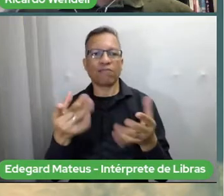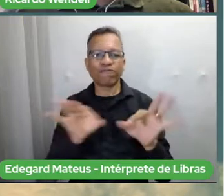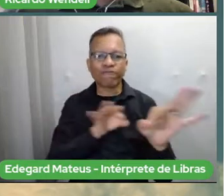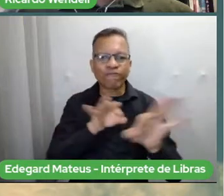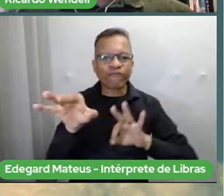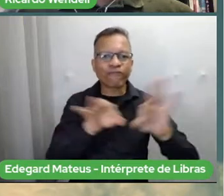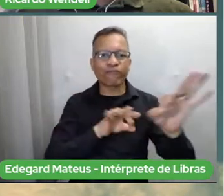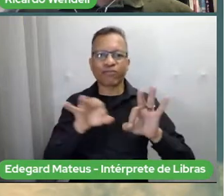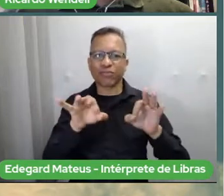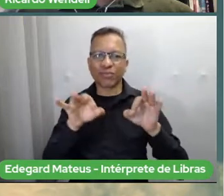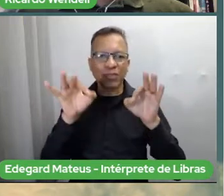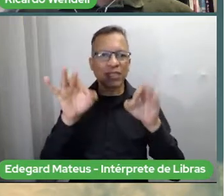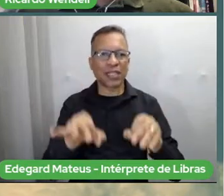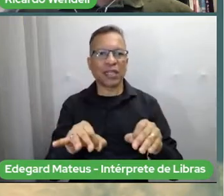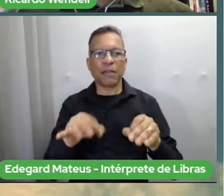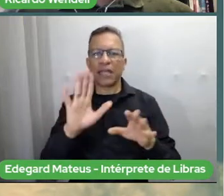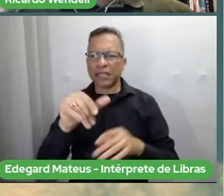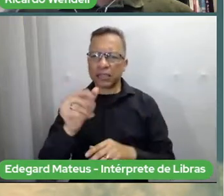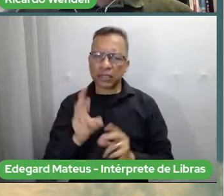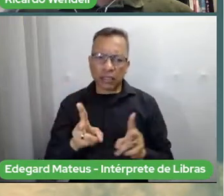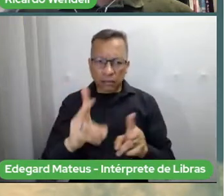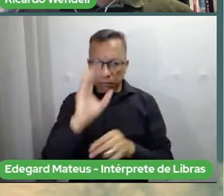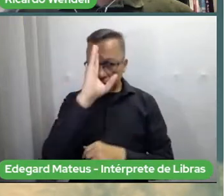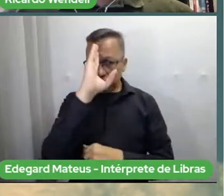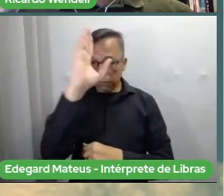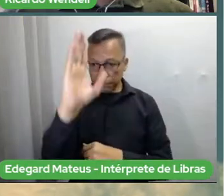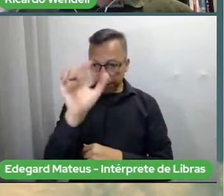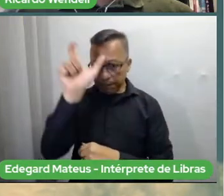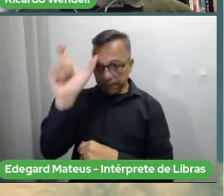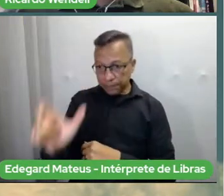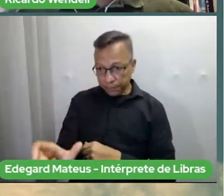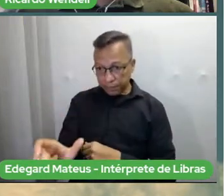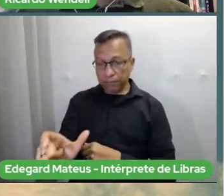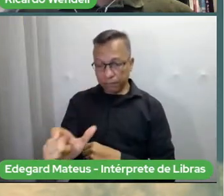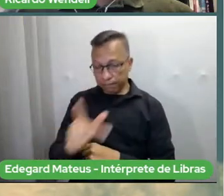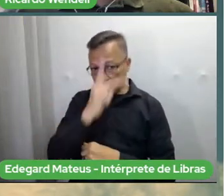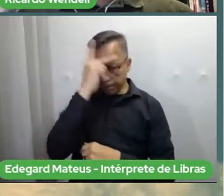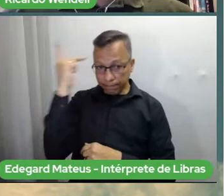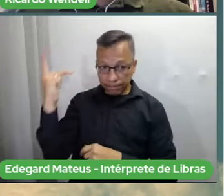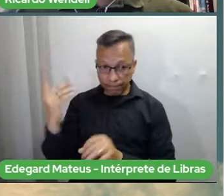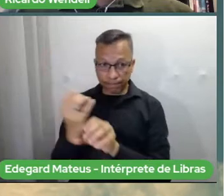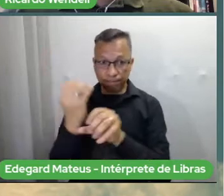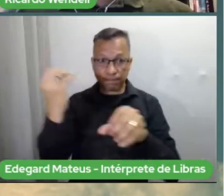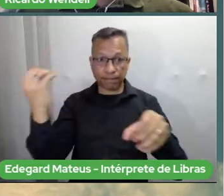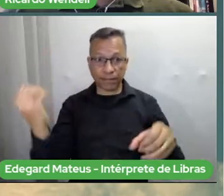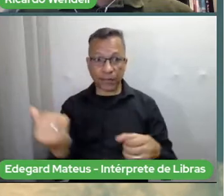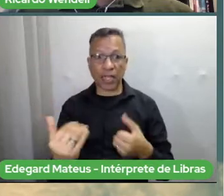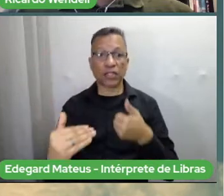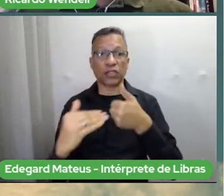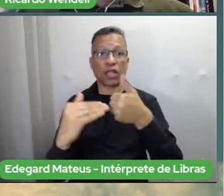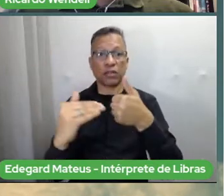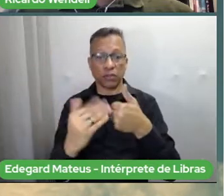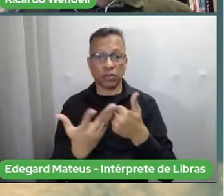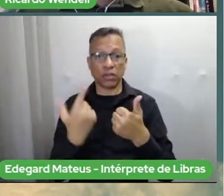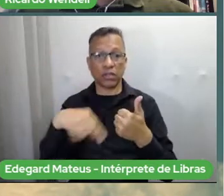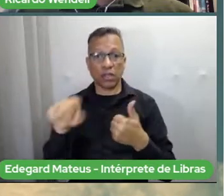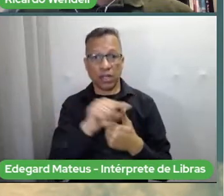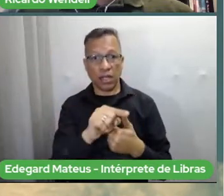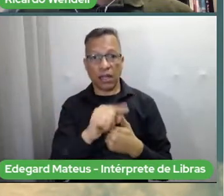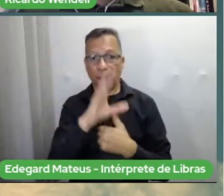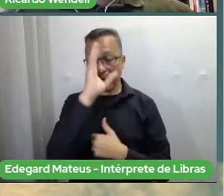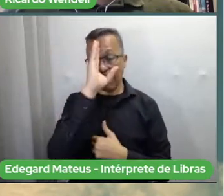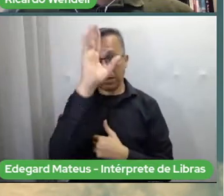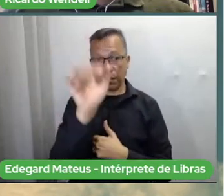a prioridade da pessoa engenheira de dados é a prioridade, por exemplo,